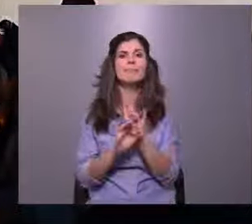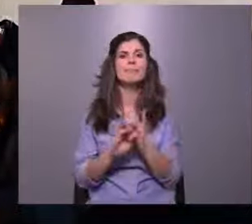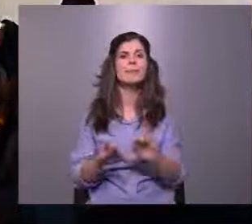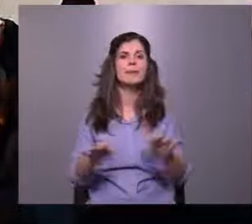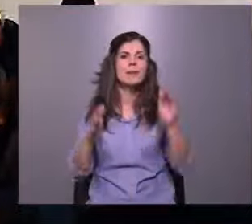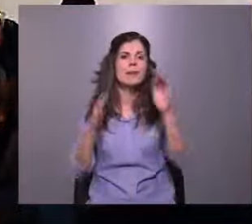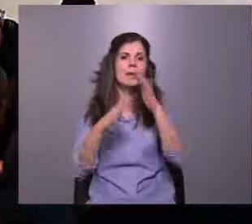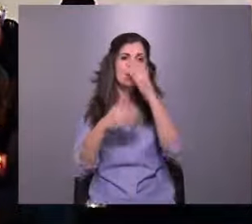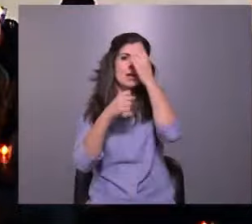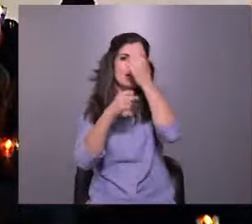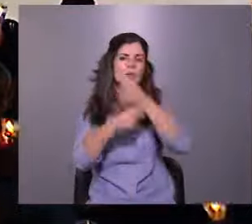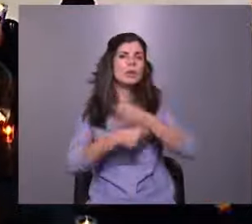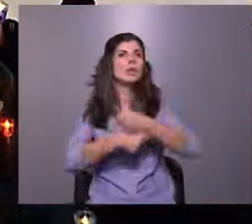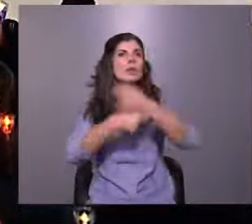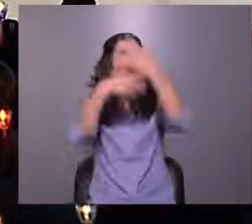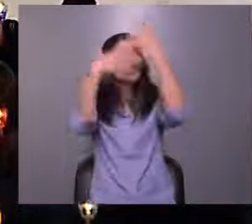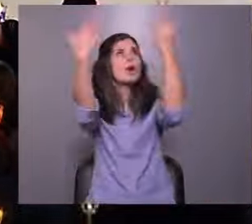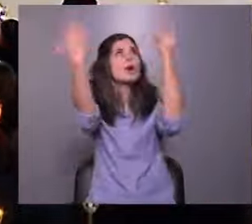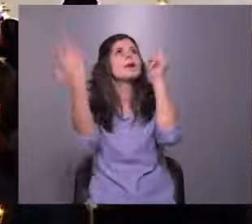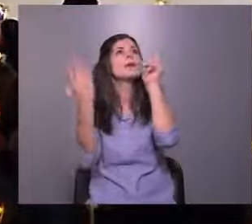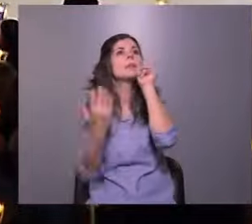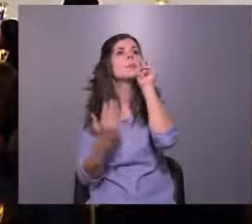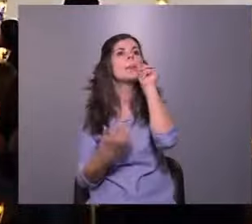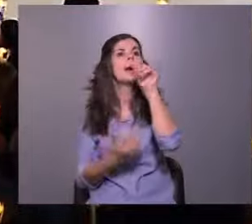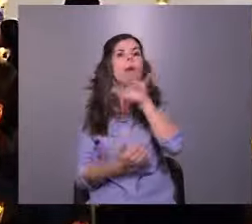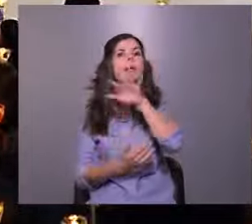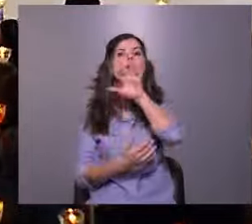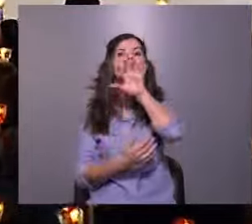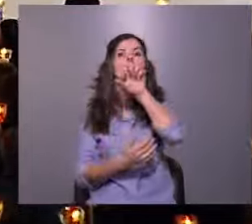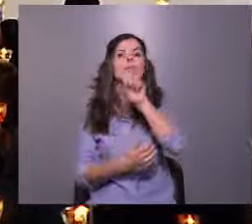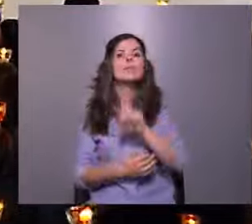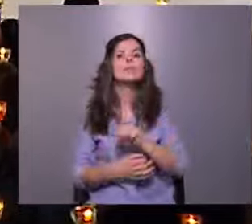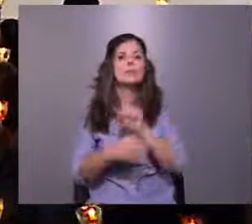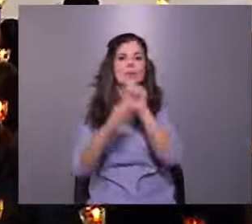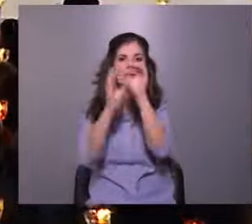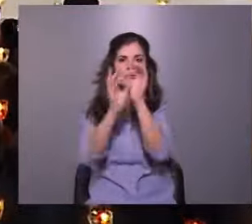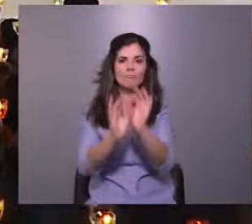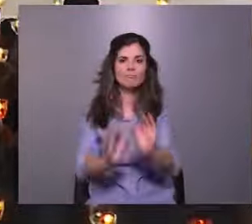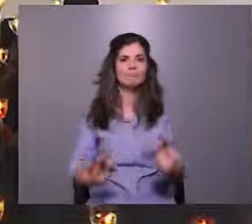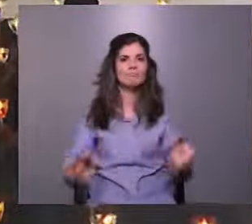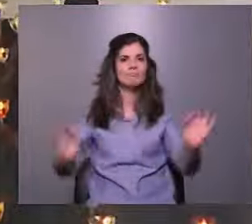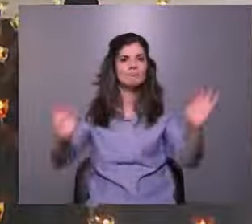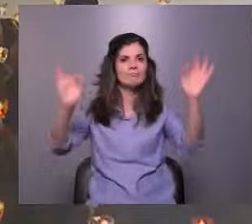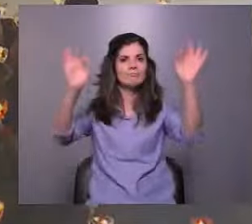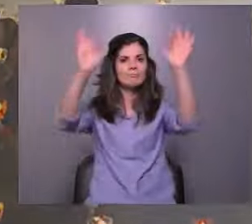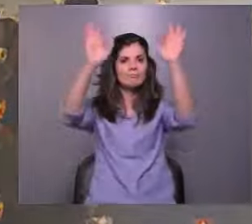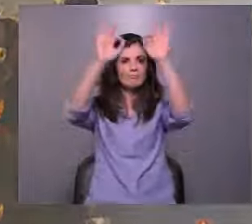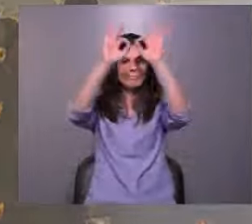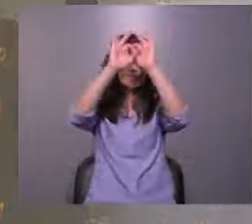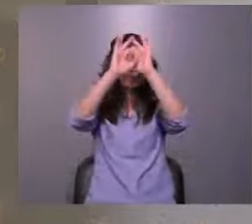und gebenedeit ist die Frucht deines Leibes, Jesus.